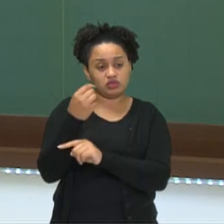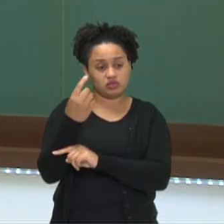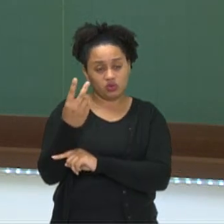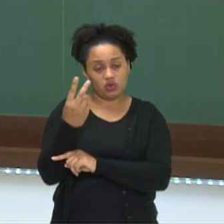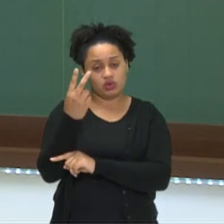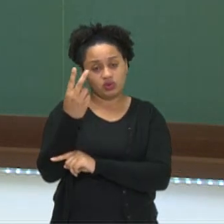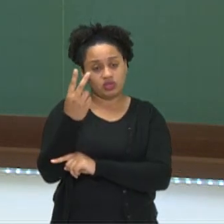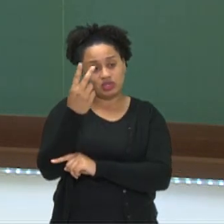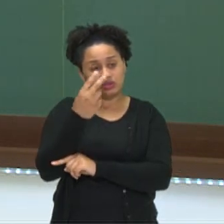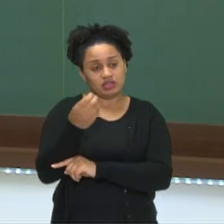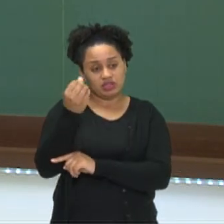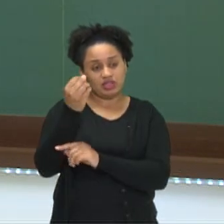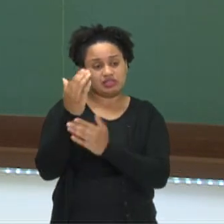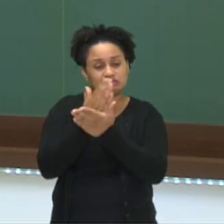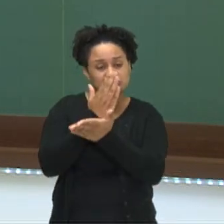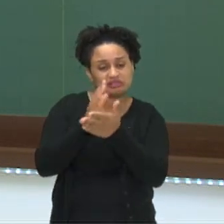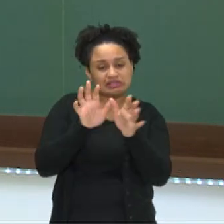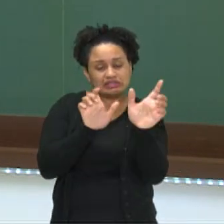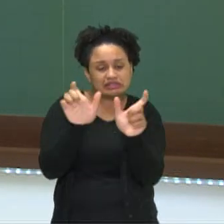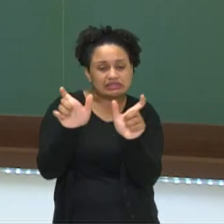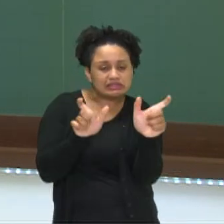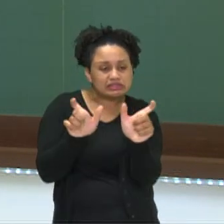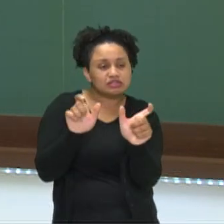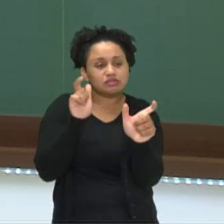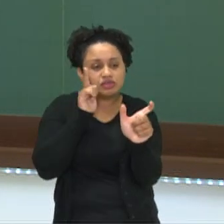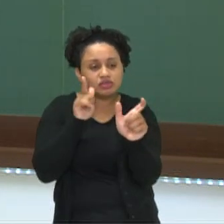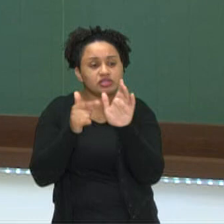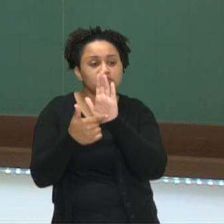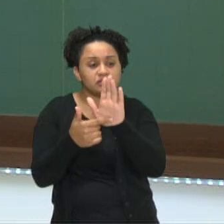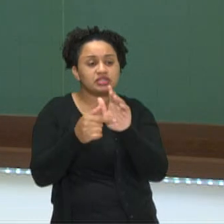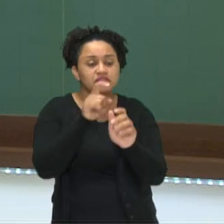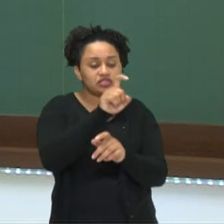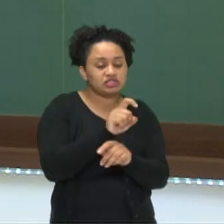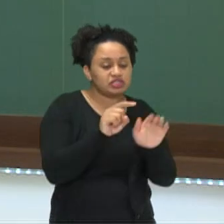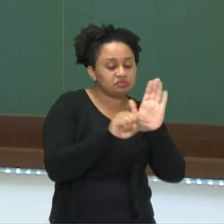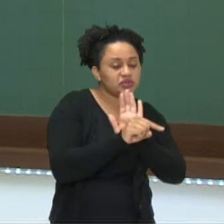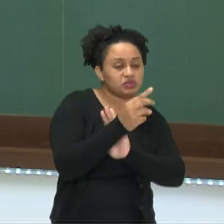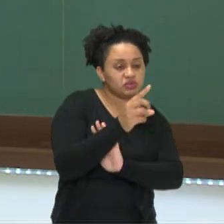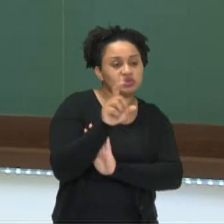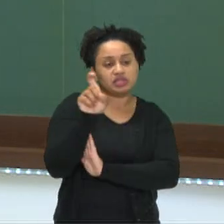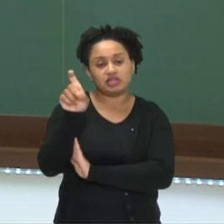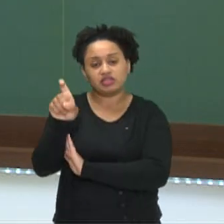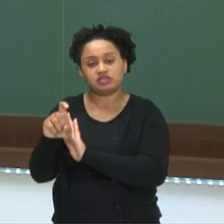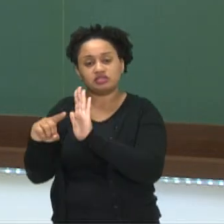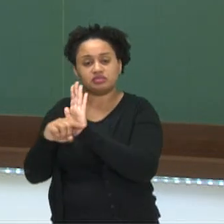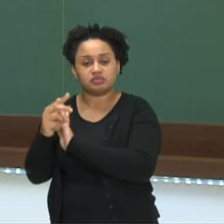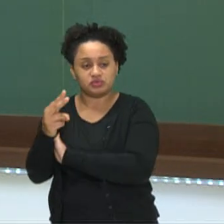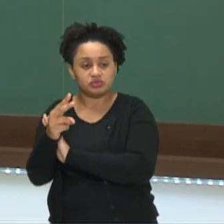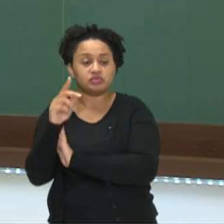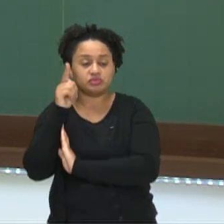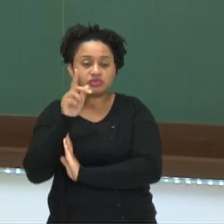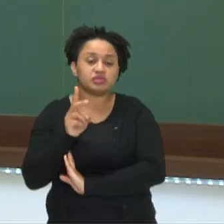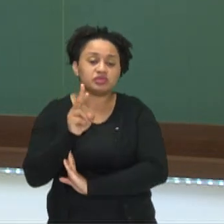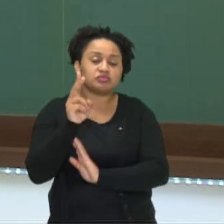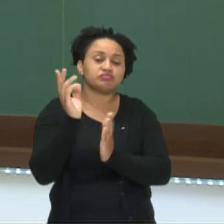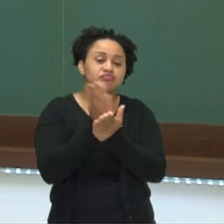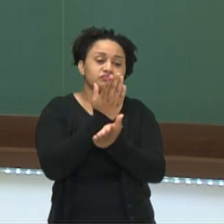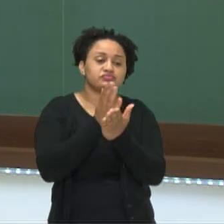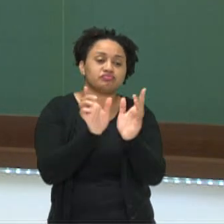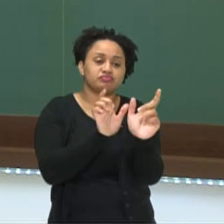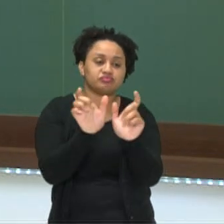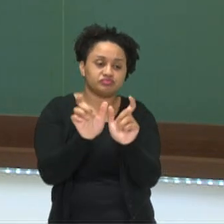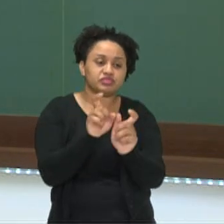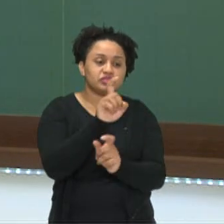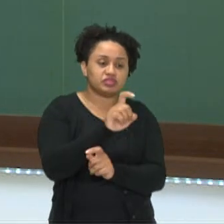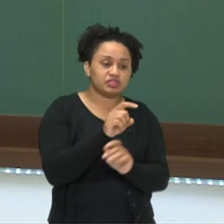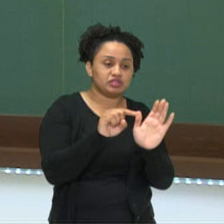6. Então, meio que eu dei uma forçadinha aí para aparecer x menos 2 e x menos 2. Para continuar essa fatoração, coloco